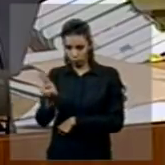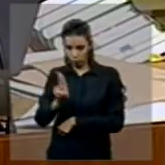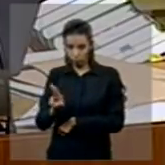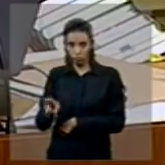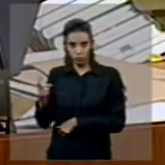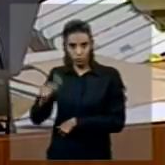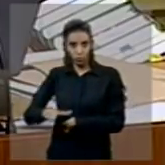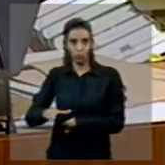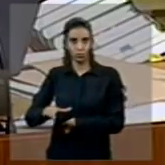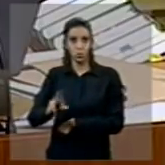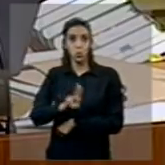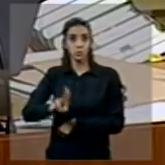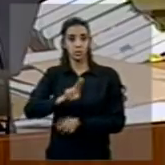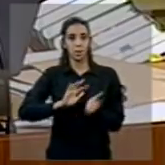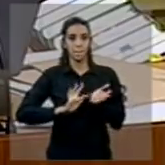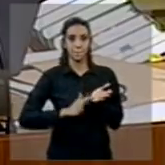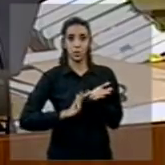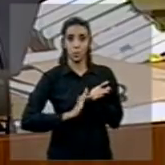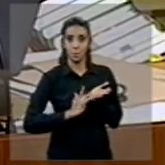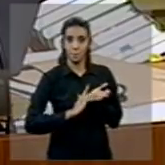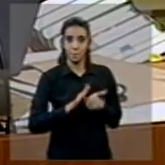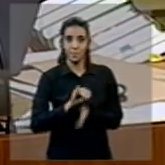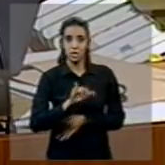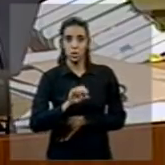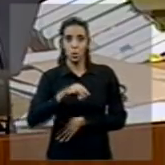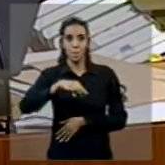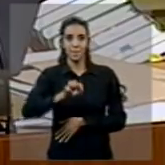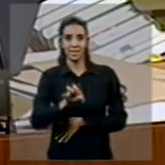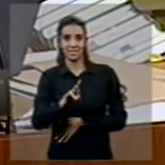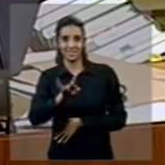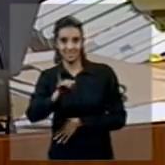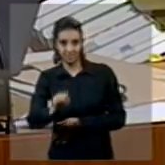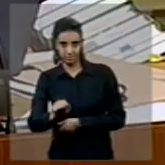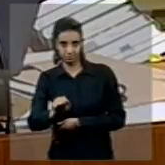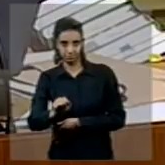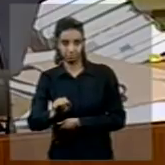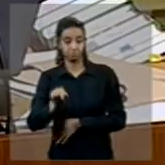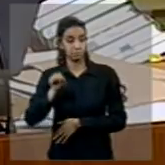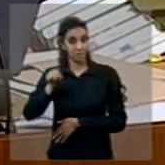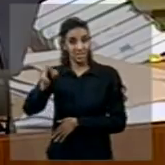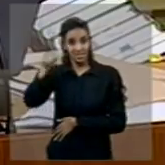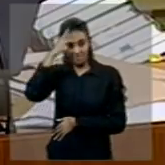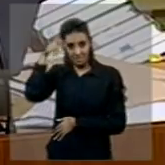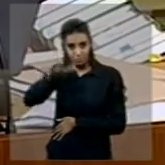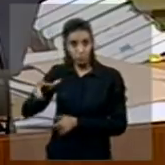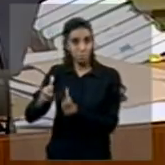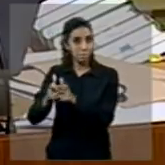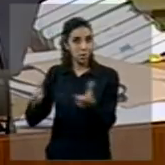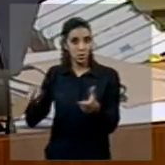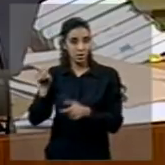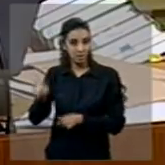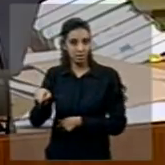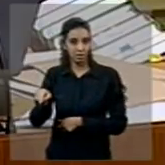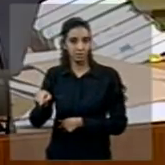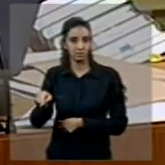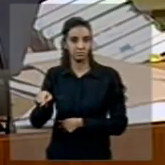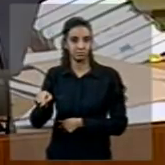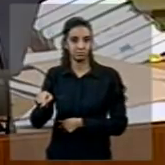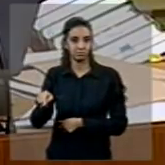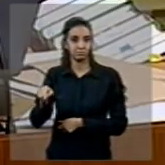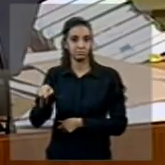recadastramento biométrico. E a grande maioria deles são os